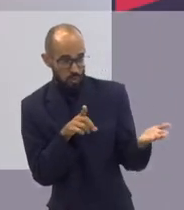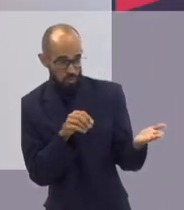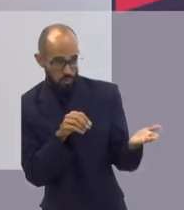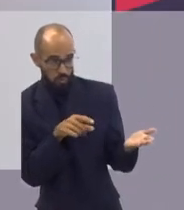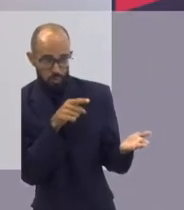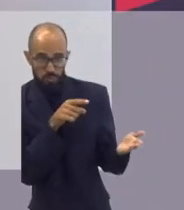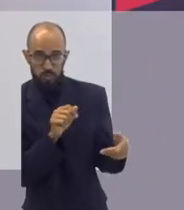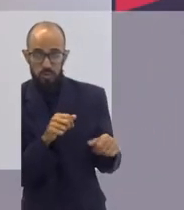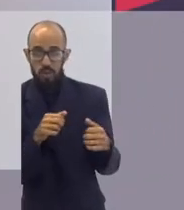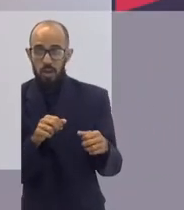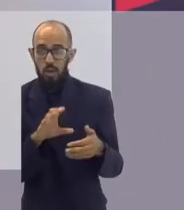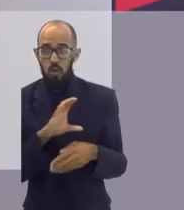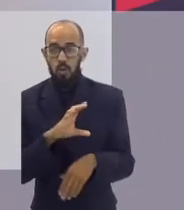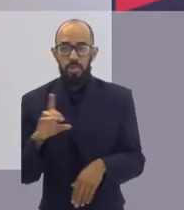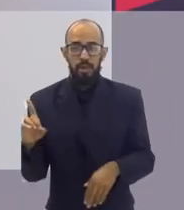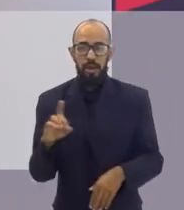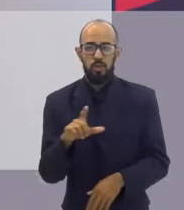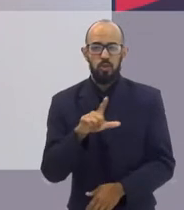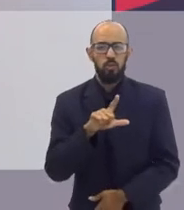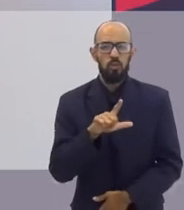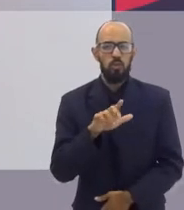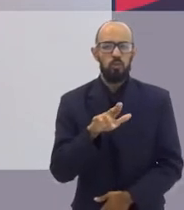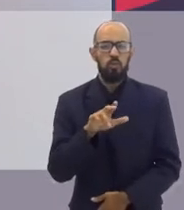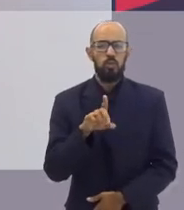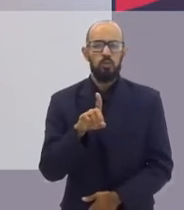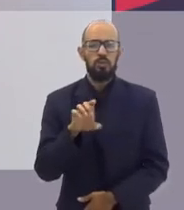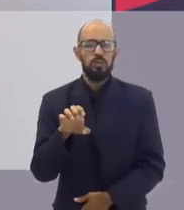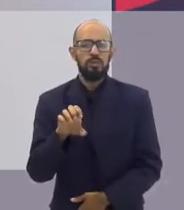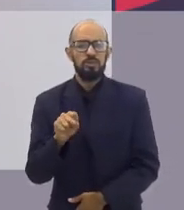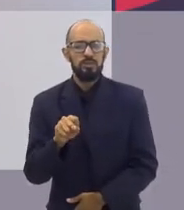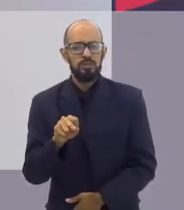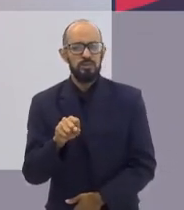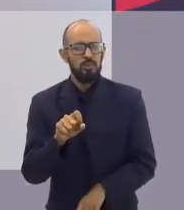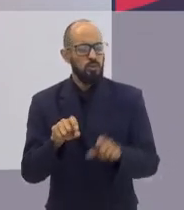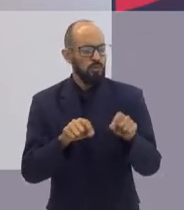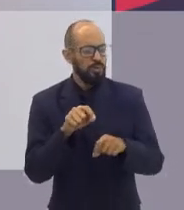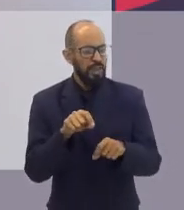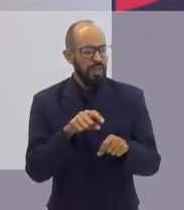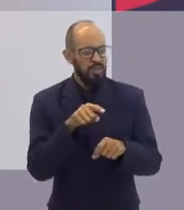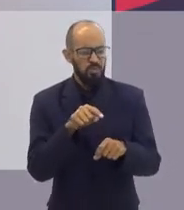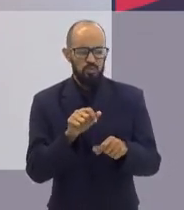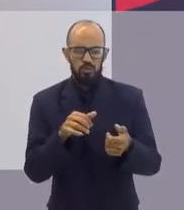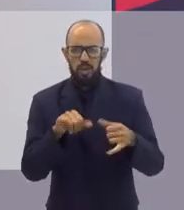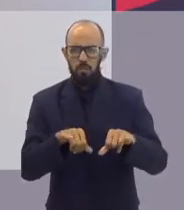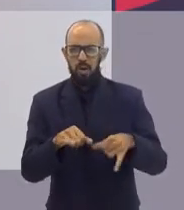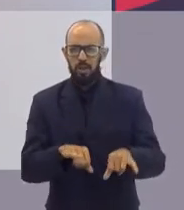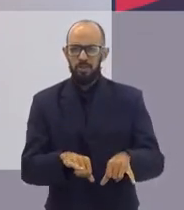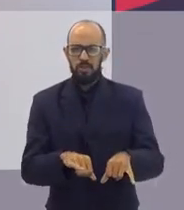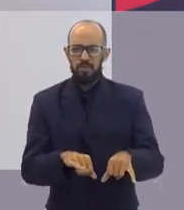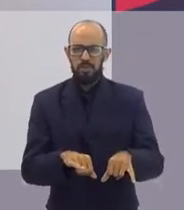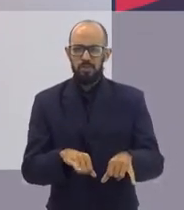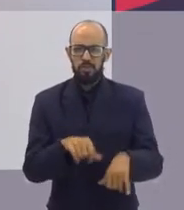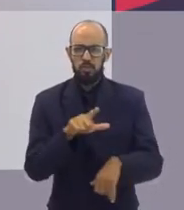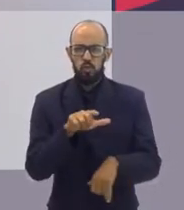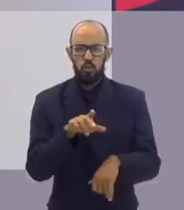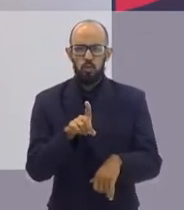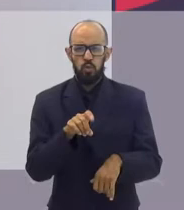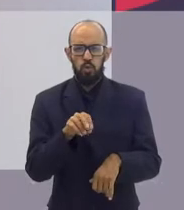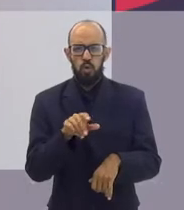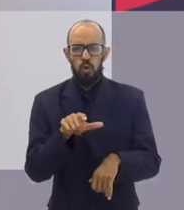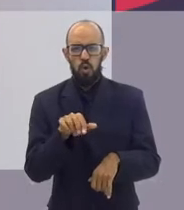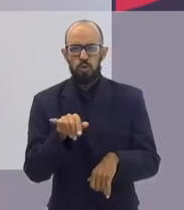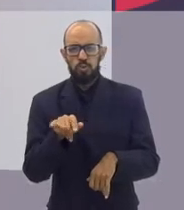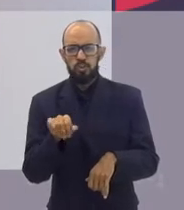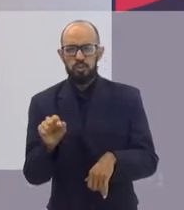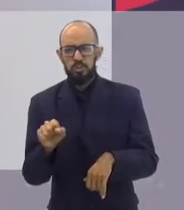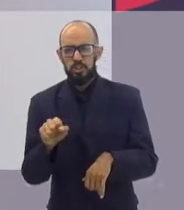é coordenador do LUDES. Eu queria saber o que é Laboratório de Ludologia, Engenharia e